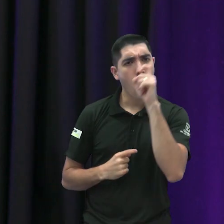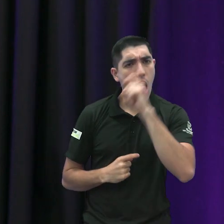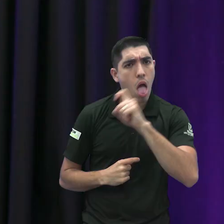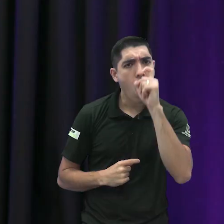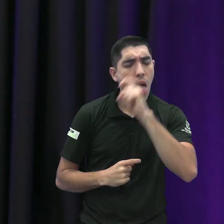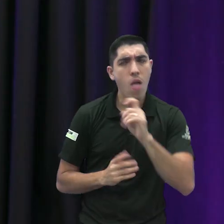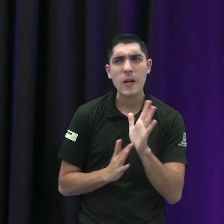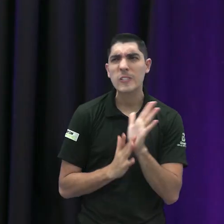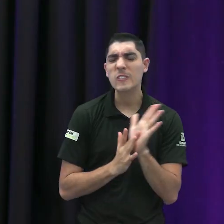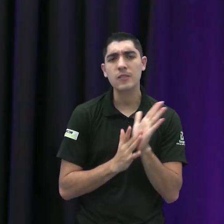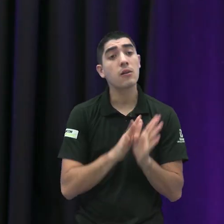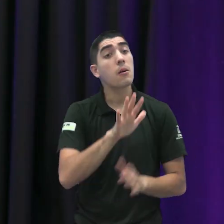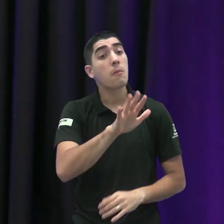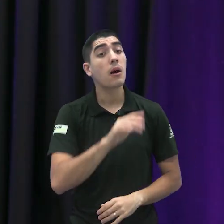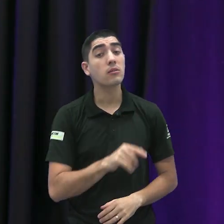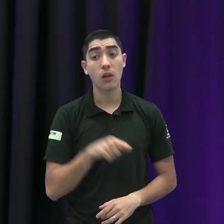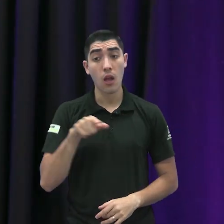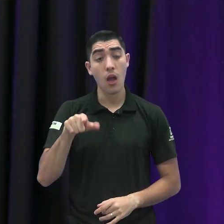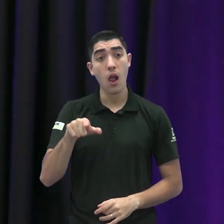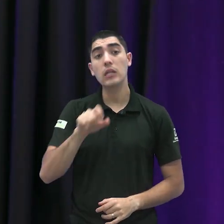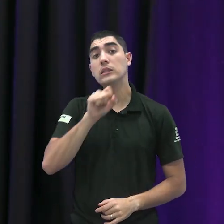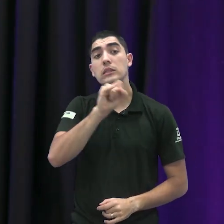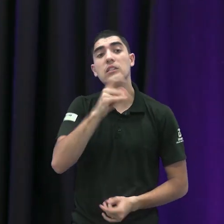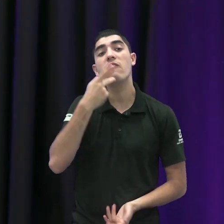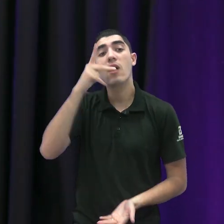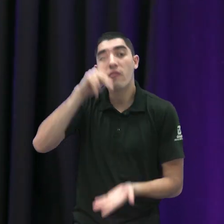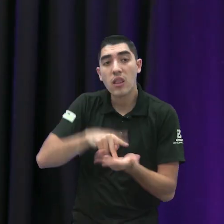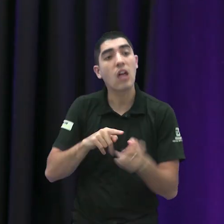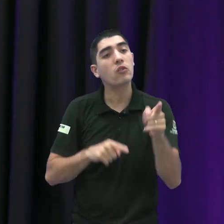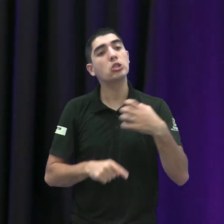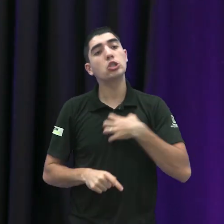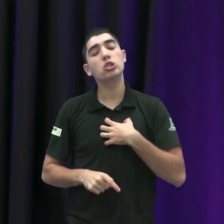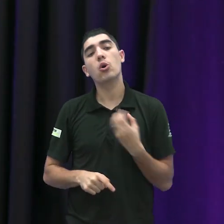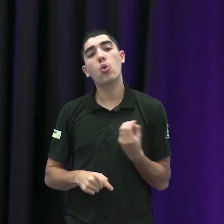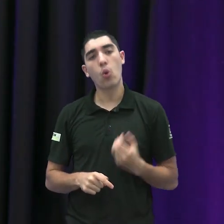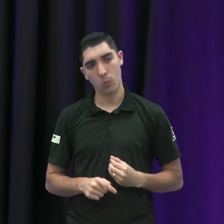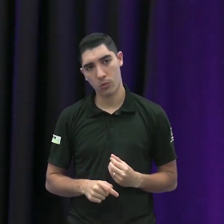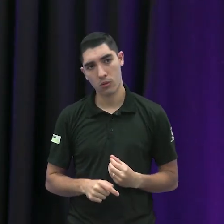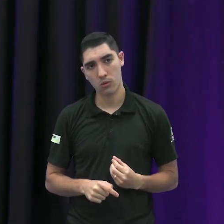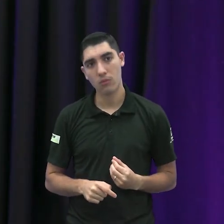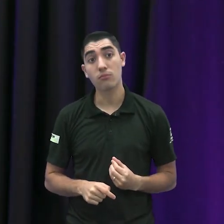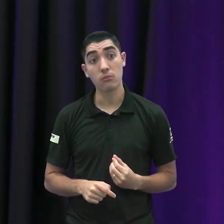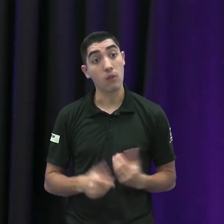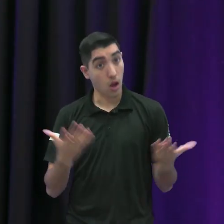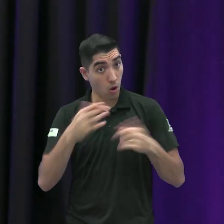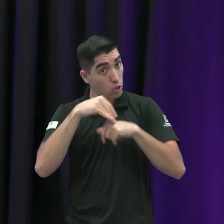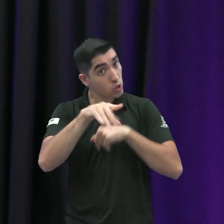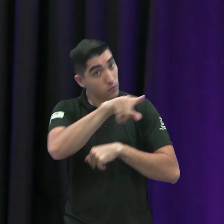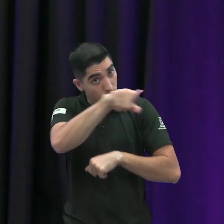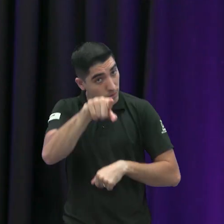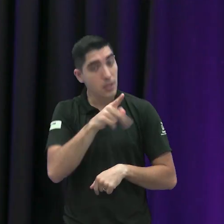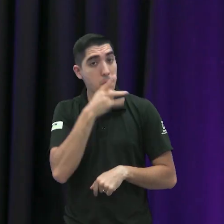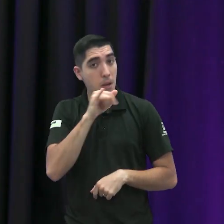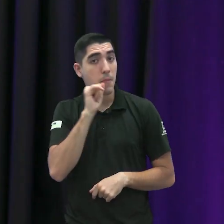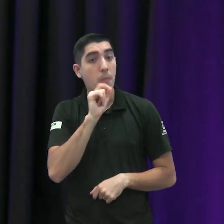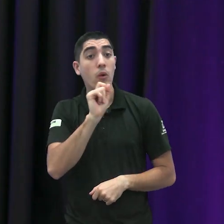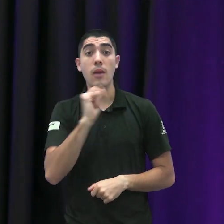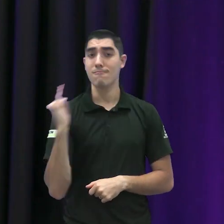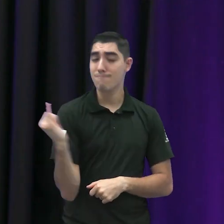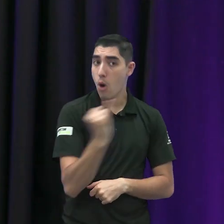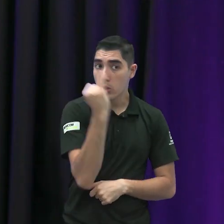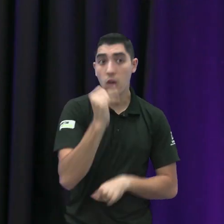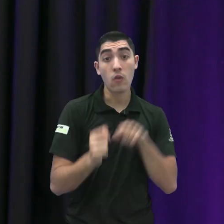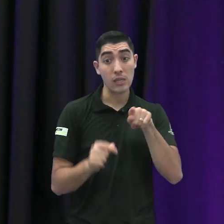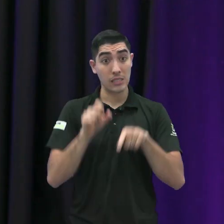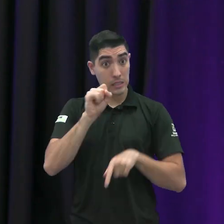Eu falo, mas quando ele fala a verdade, como que você age? Exato. Então, é uma dica que eu trago aqui para você também, que é pai e mãe, eu acho que é muito